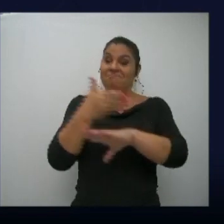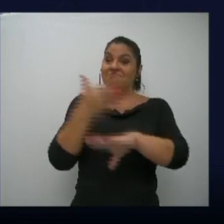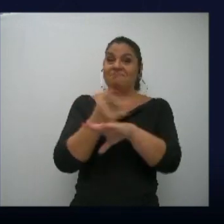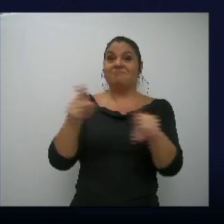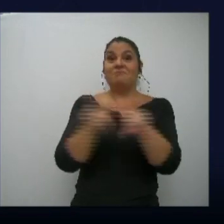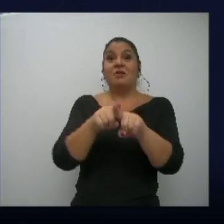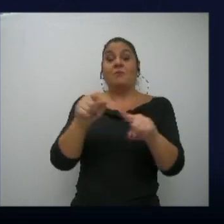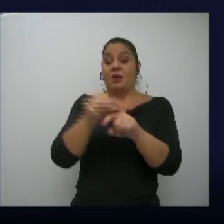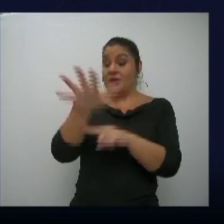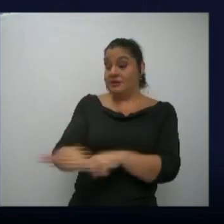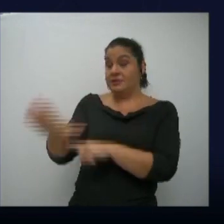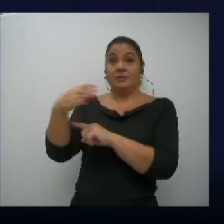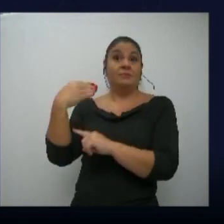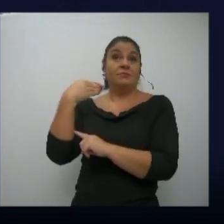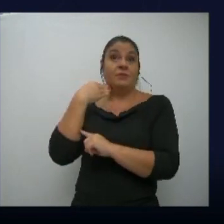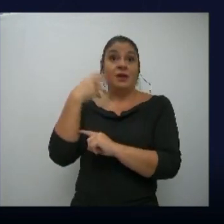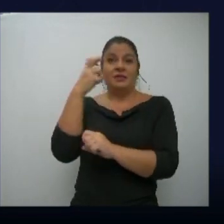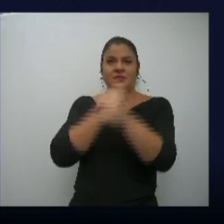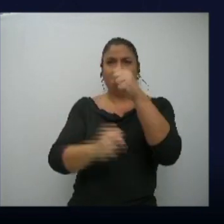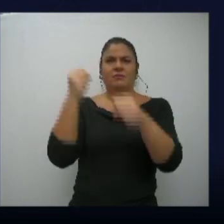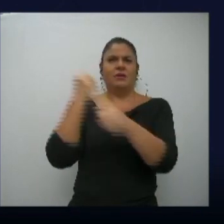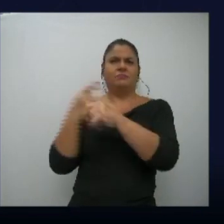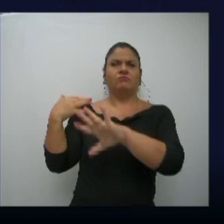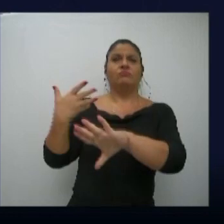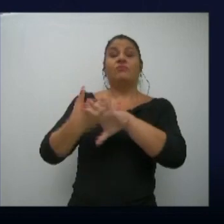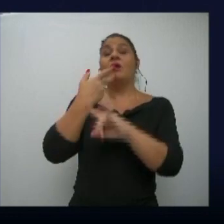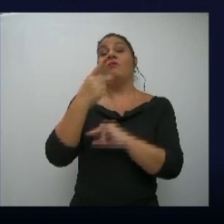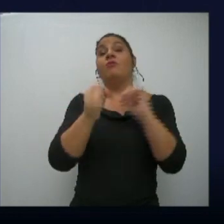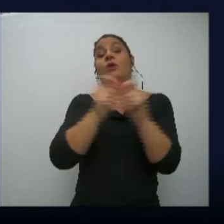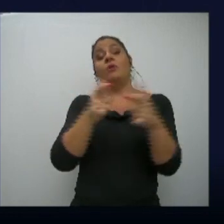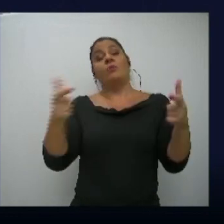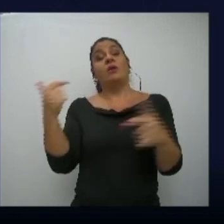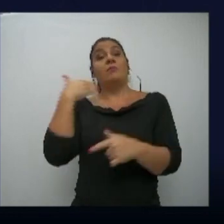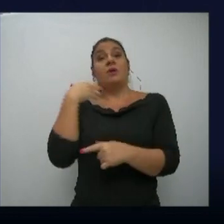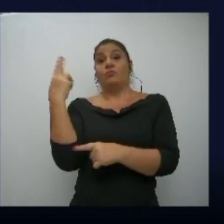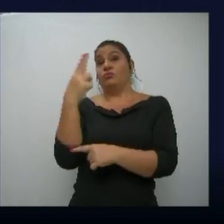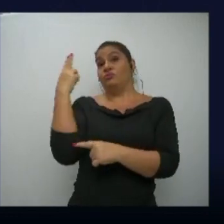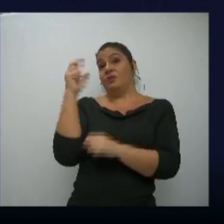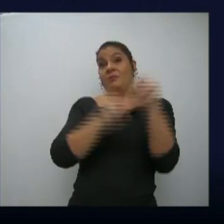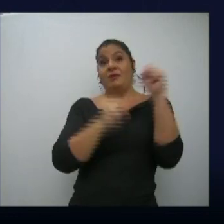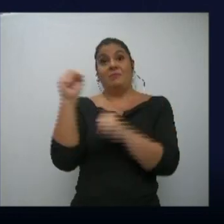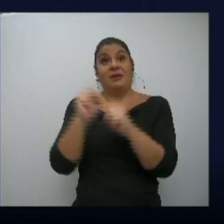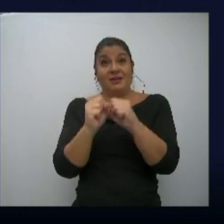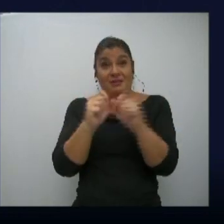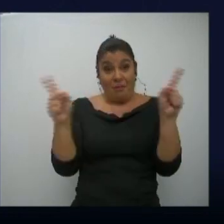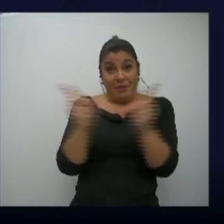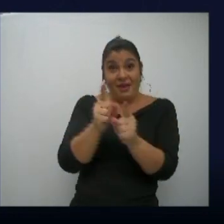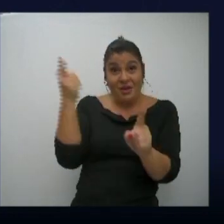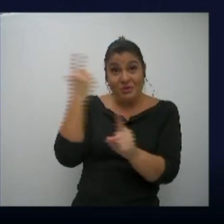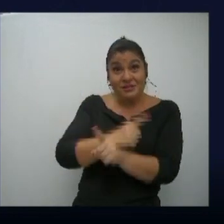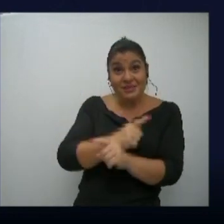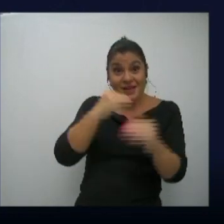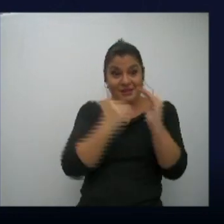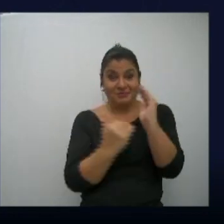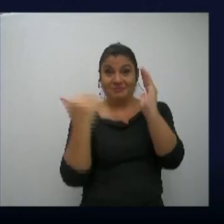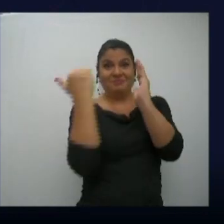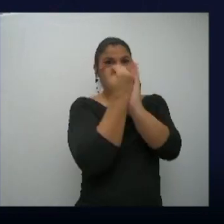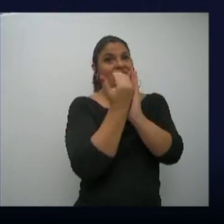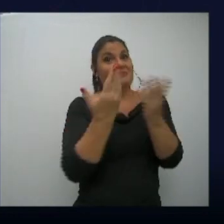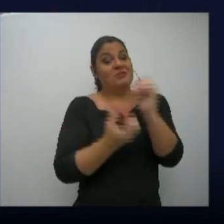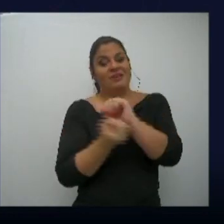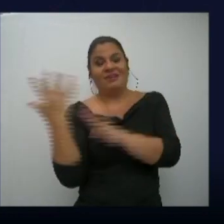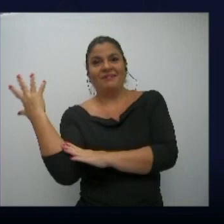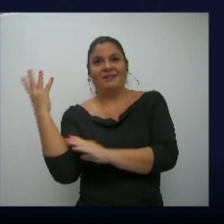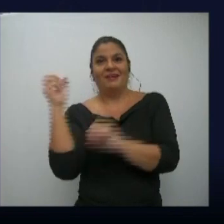é o mercado bancário a cinco anos dia nós somos grandes bancos e não dá para mim fazer o que tirar bater a gente a gente tem várias grandes empresas